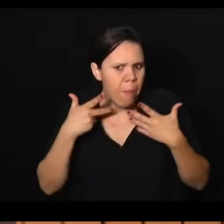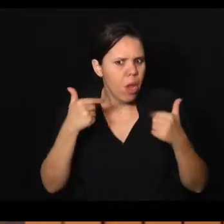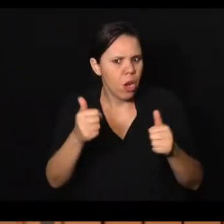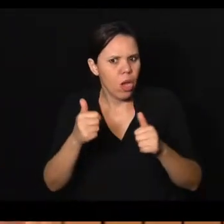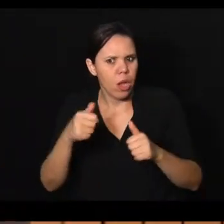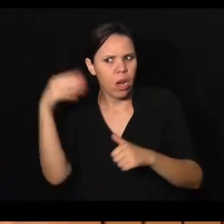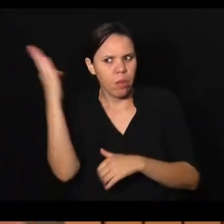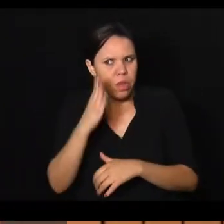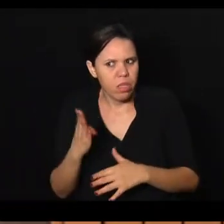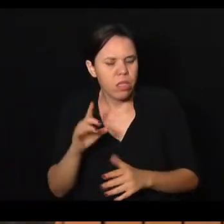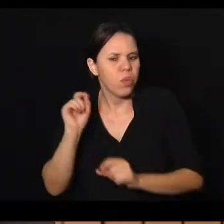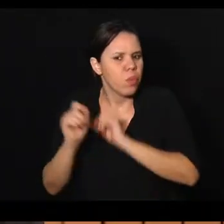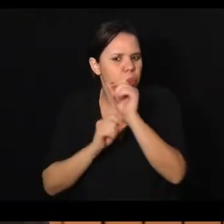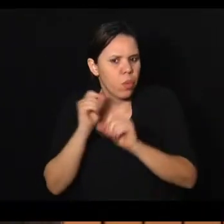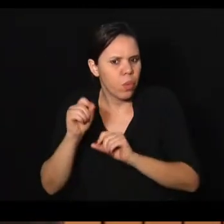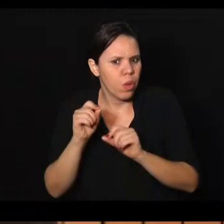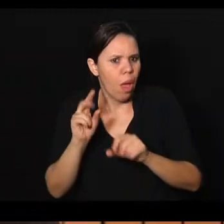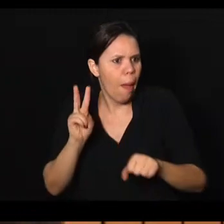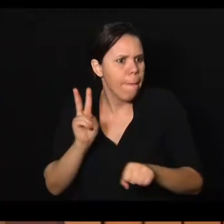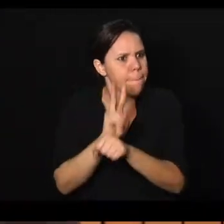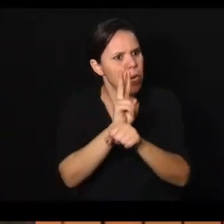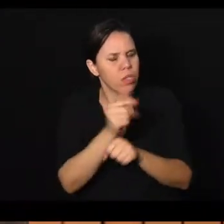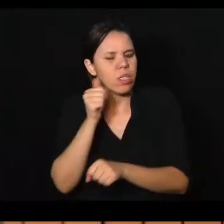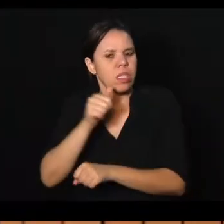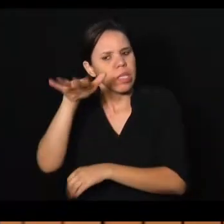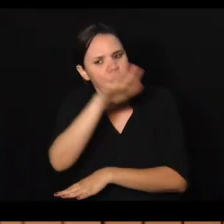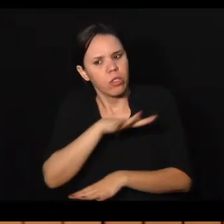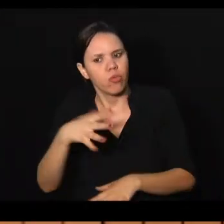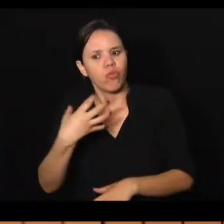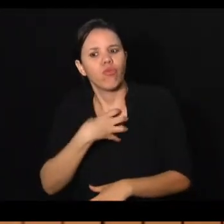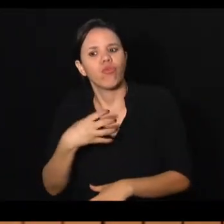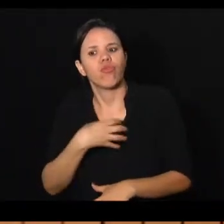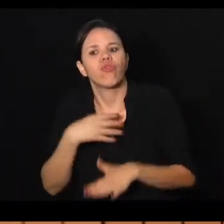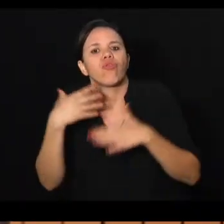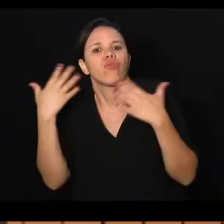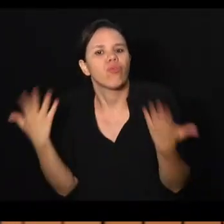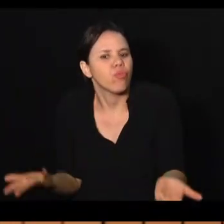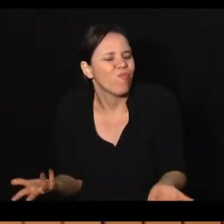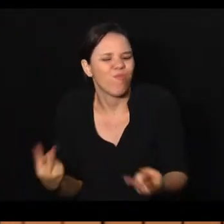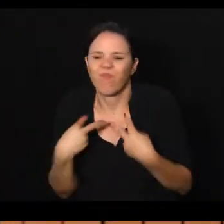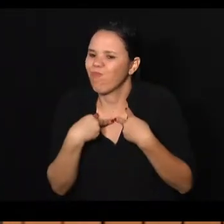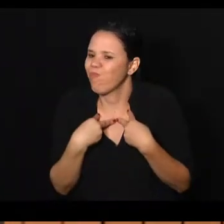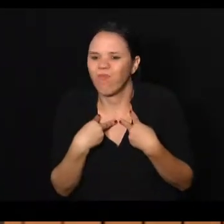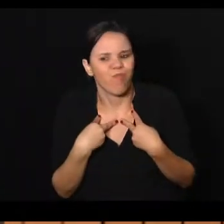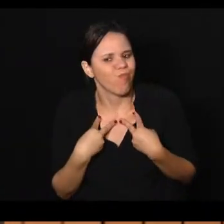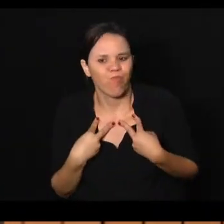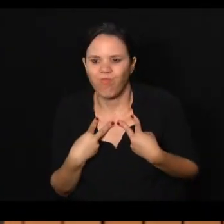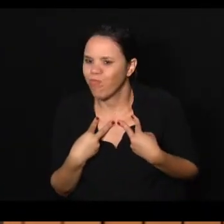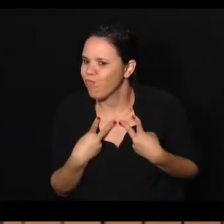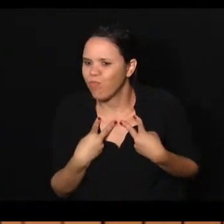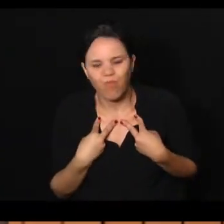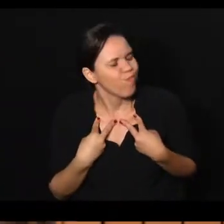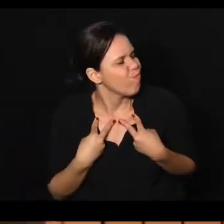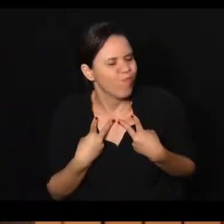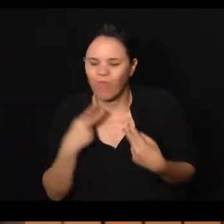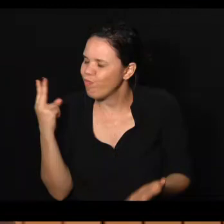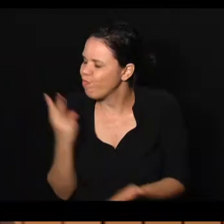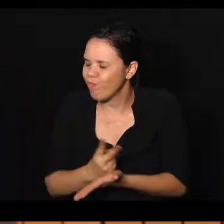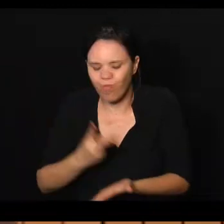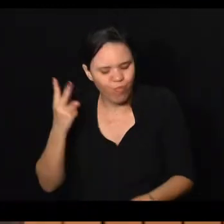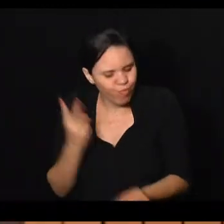Brasil, na rede de proteção à mulher? Do jeito que está, não dá mais para a gente ficar. E